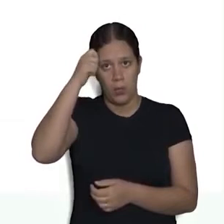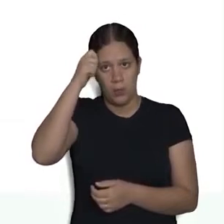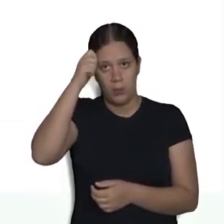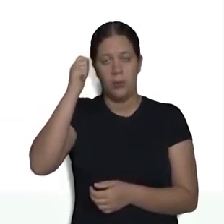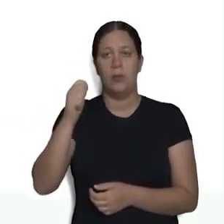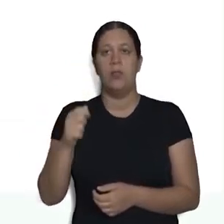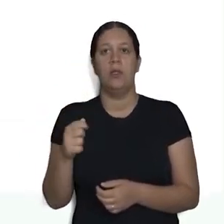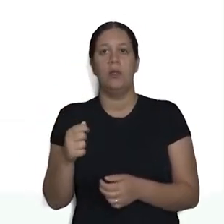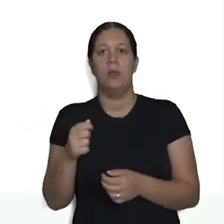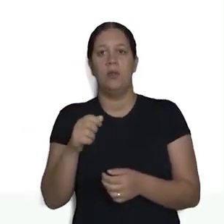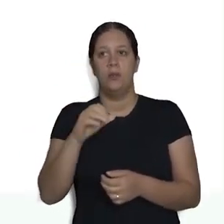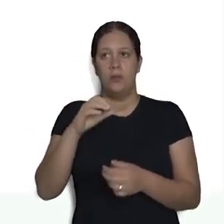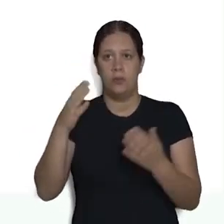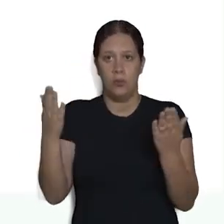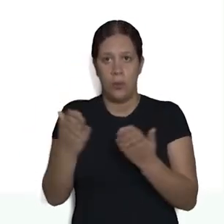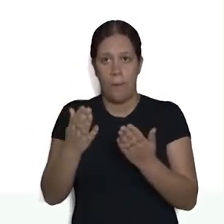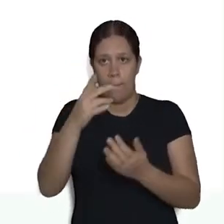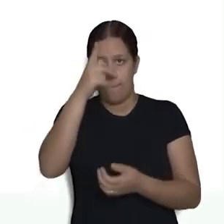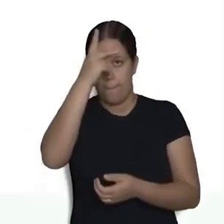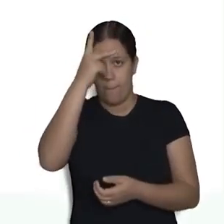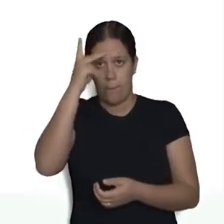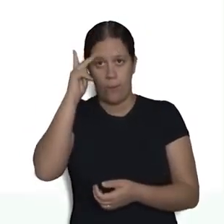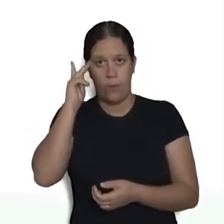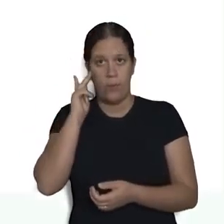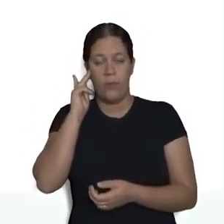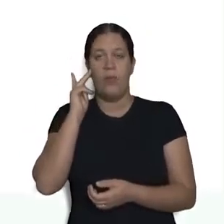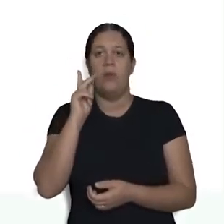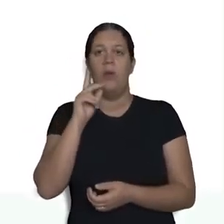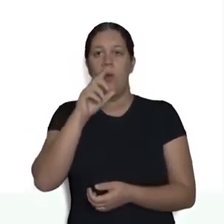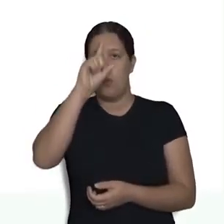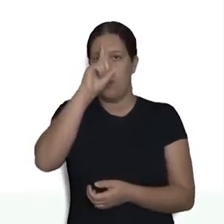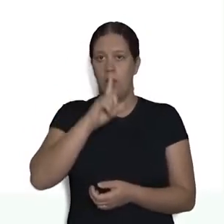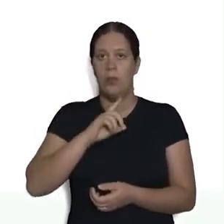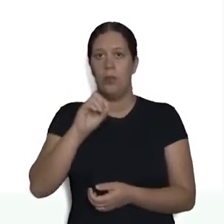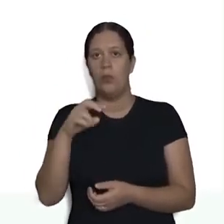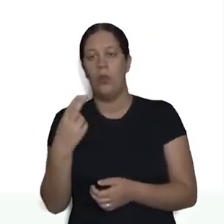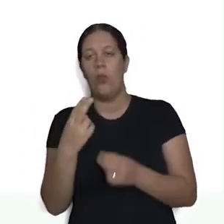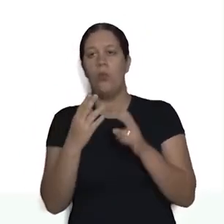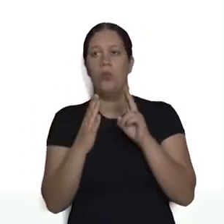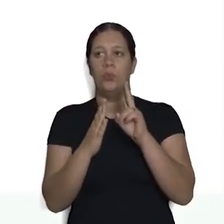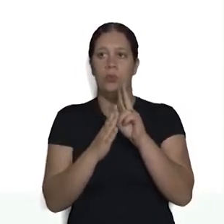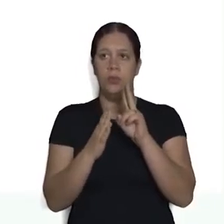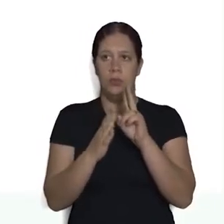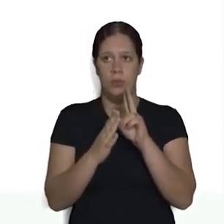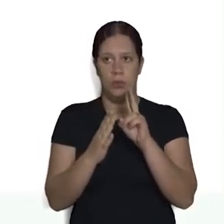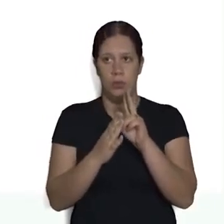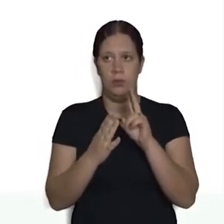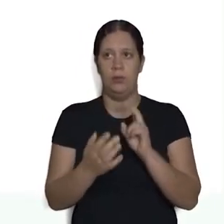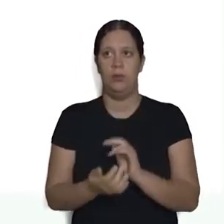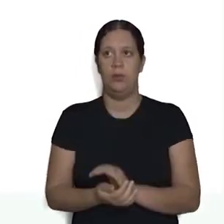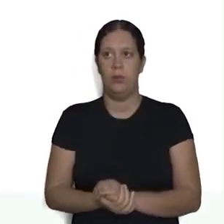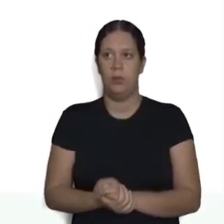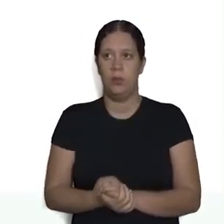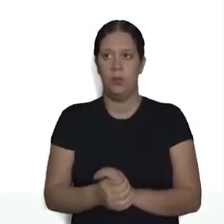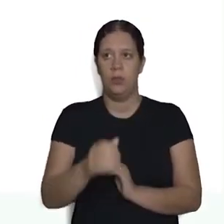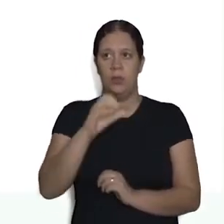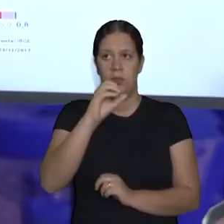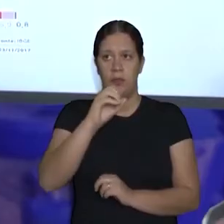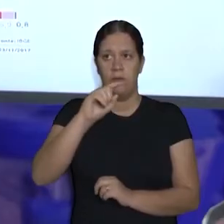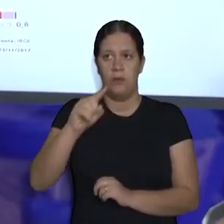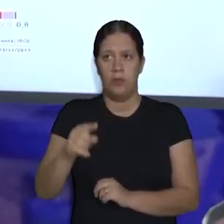temos também 6,9% de pessoas que são consideradas amarelas ou indígenas. E